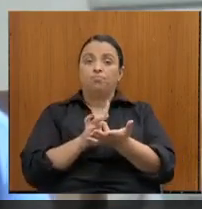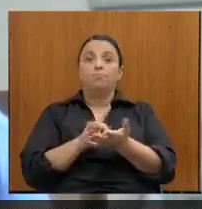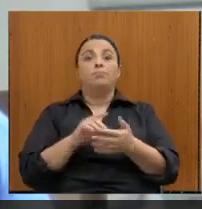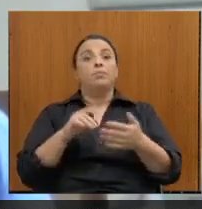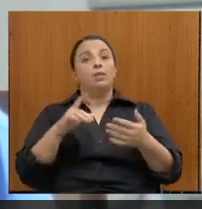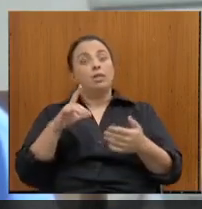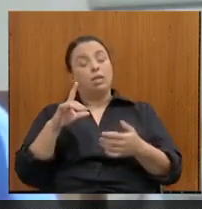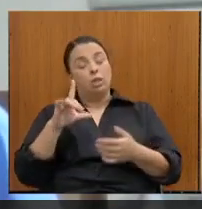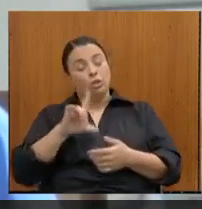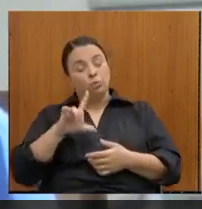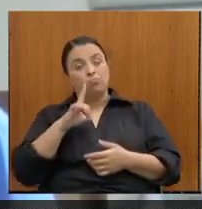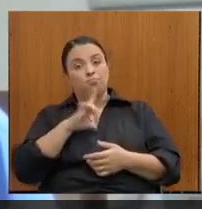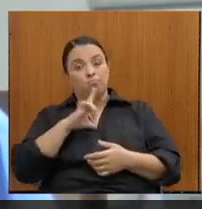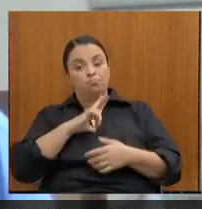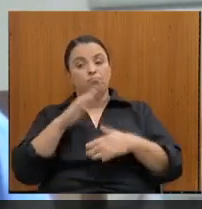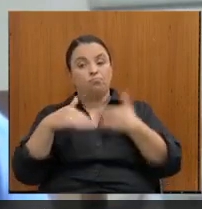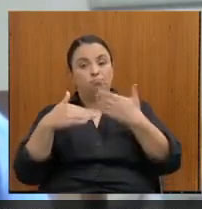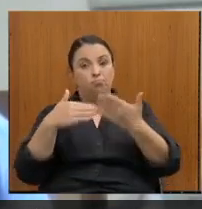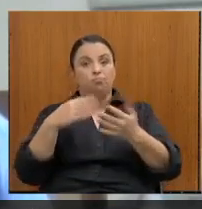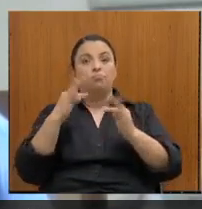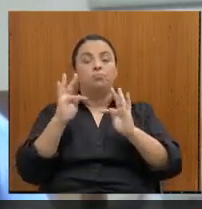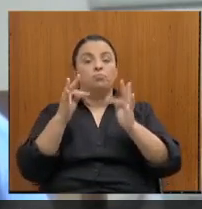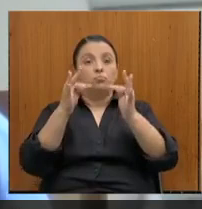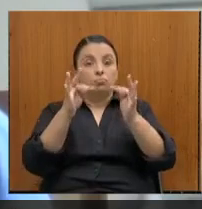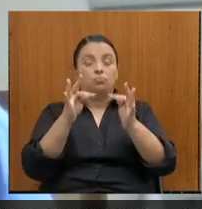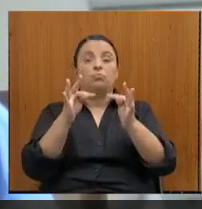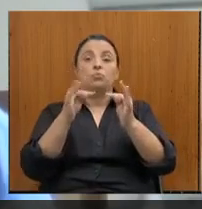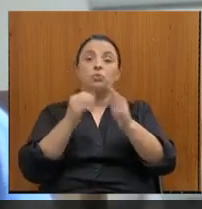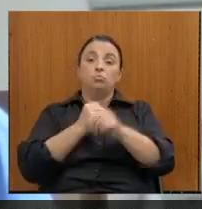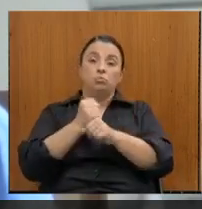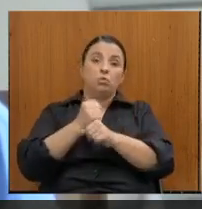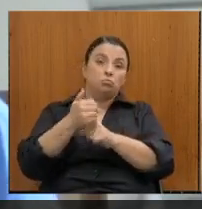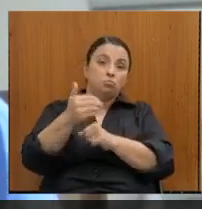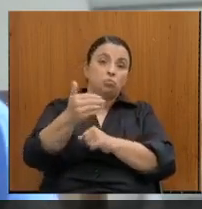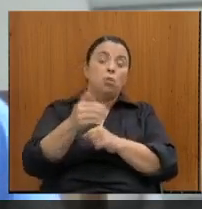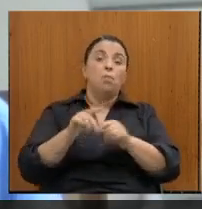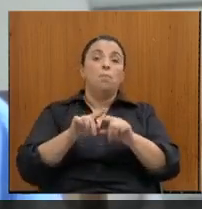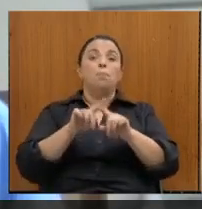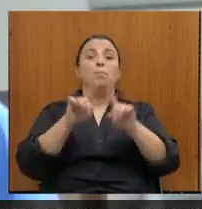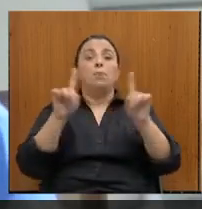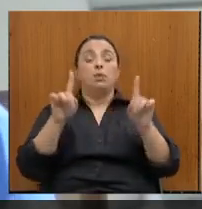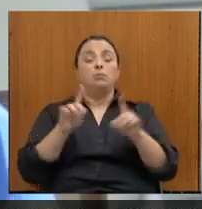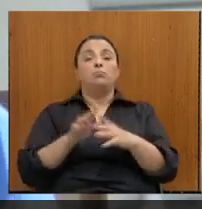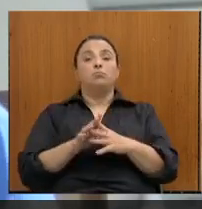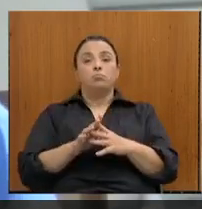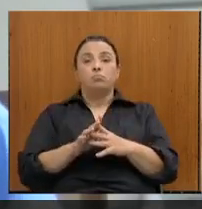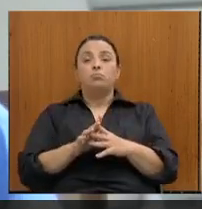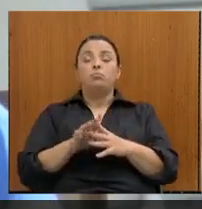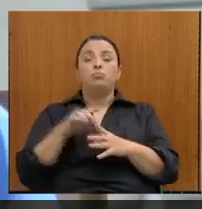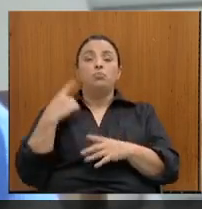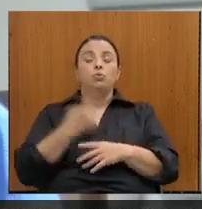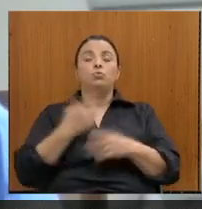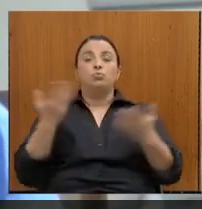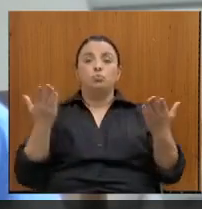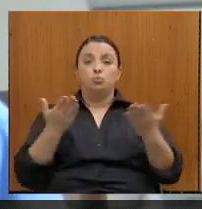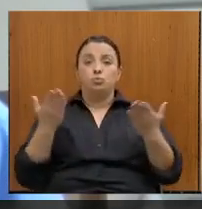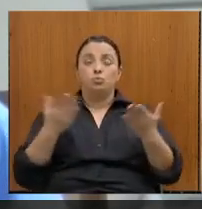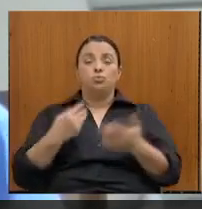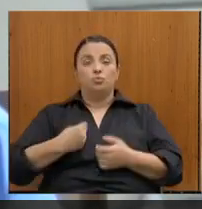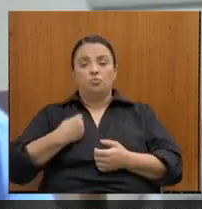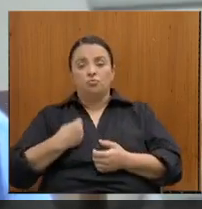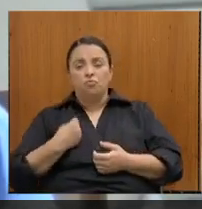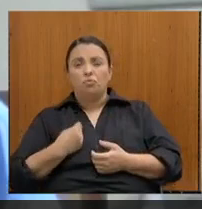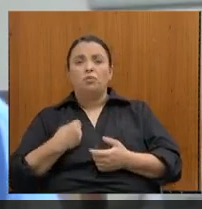diz aí passar por um grande movimento tecnológico próximos anos mas é claro a gente está hoje convivendo em